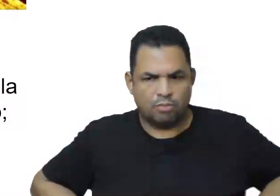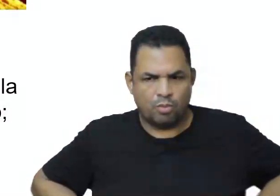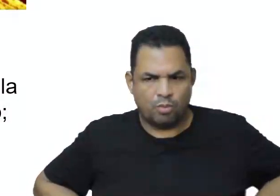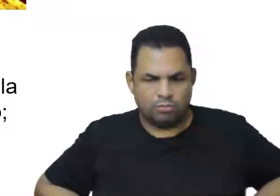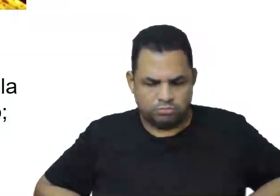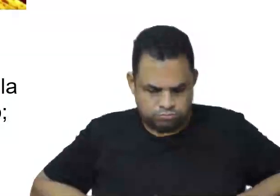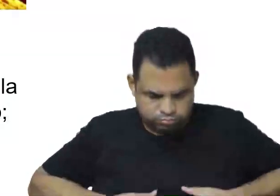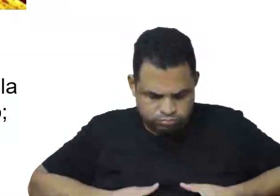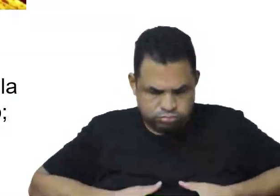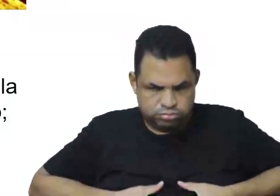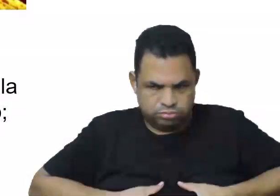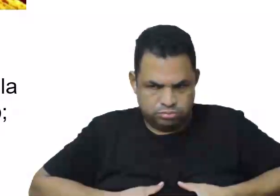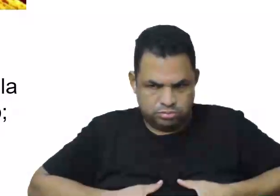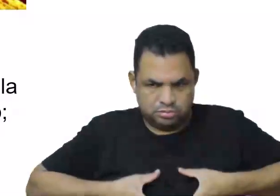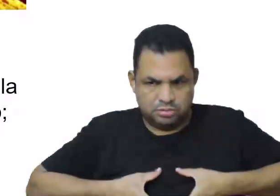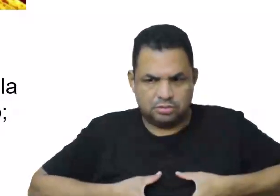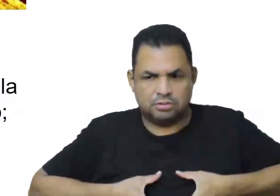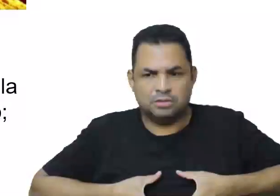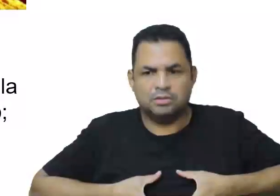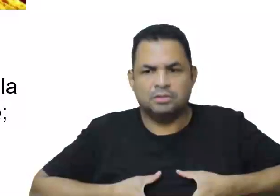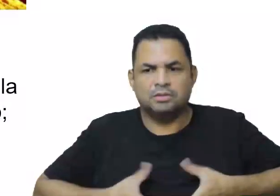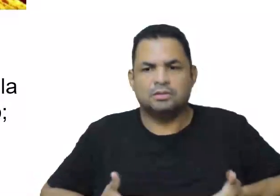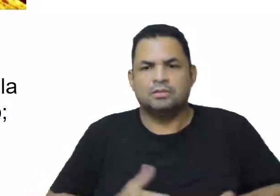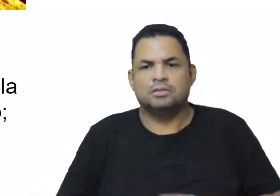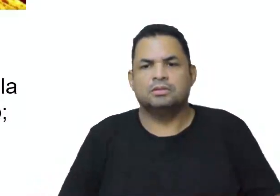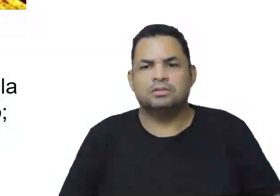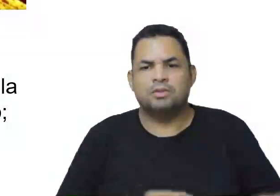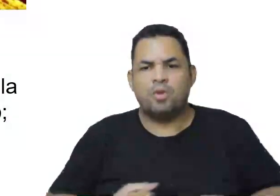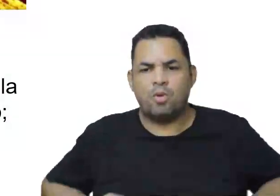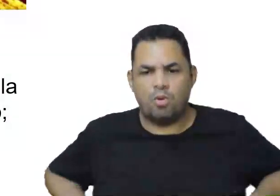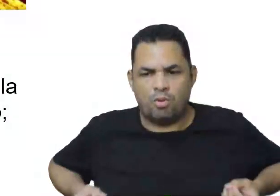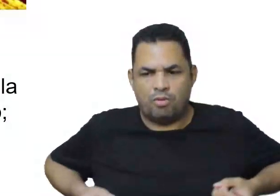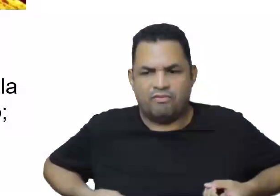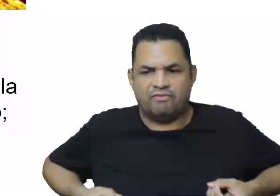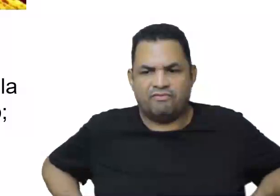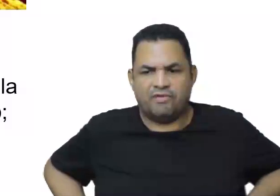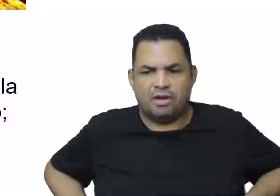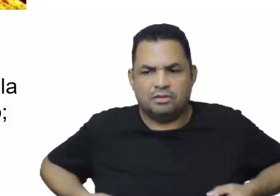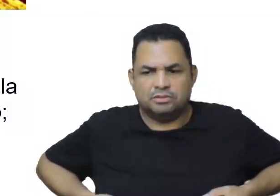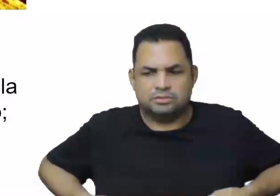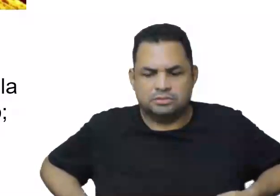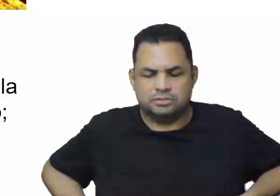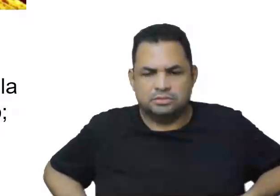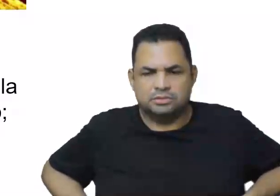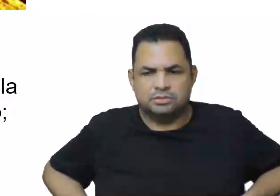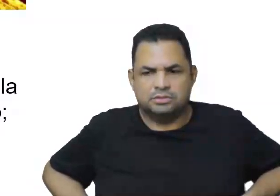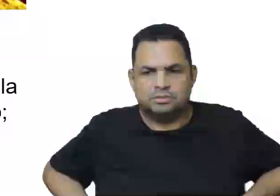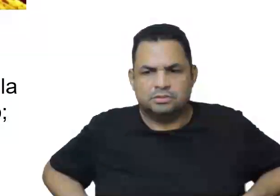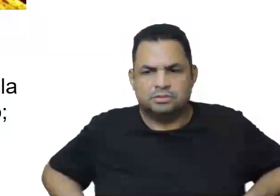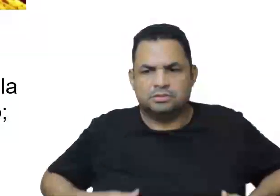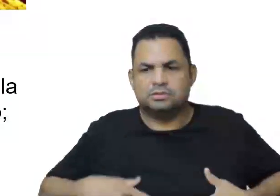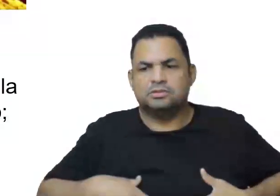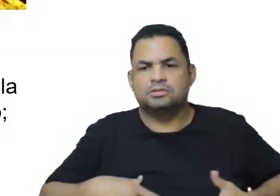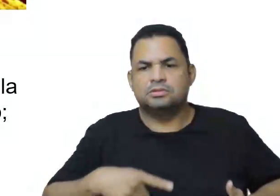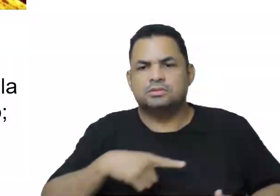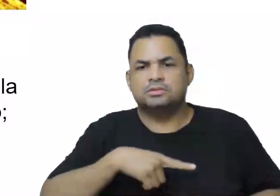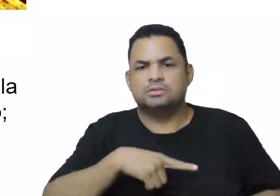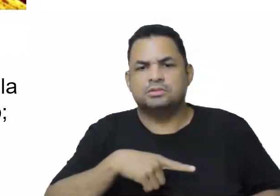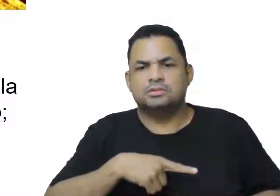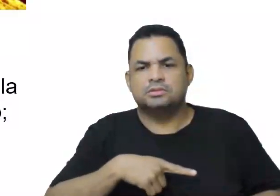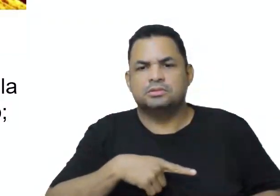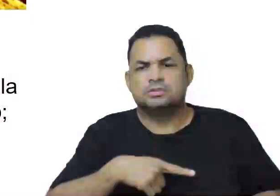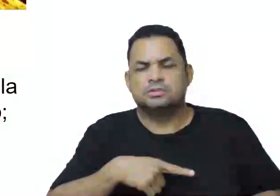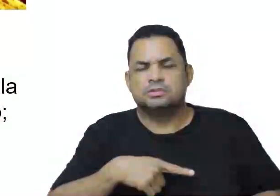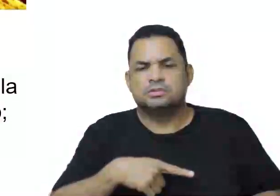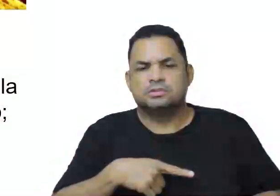Bem aqui ficam os óvulos, os ovários, aliás. E vocês conseguem perceber que existe um